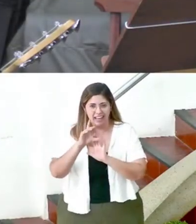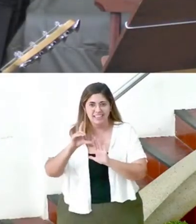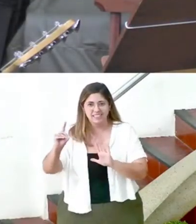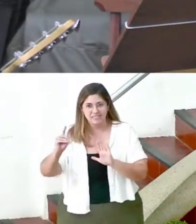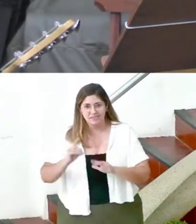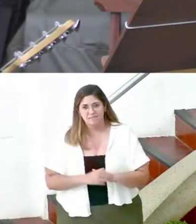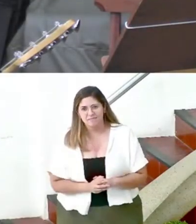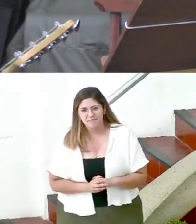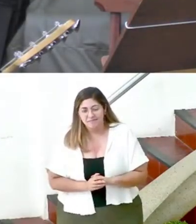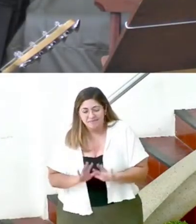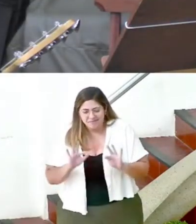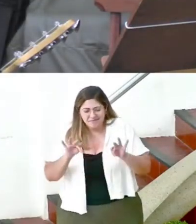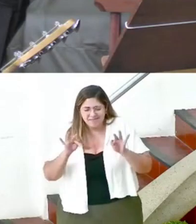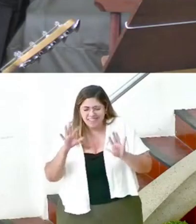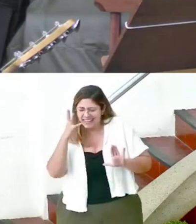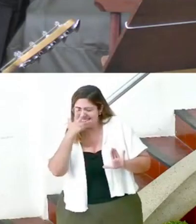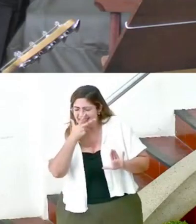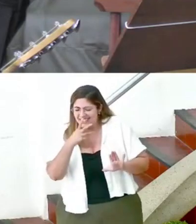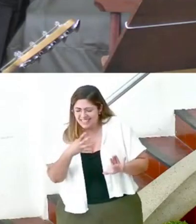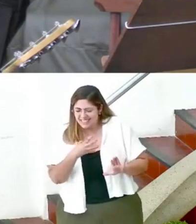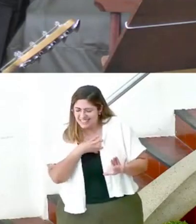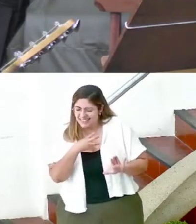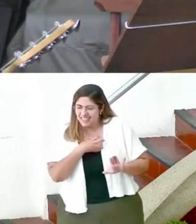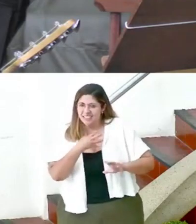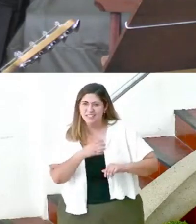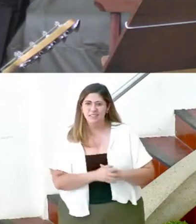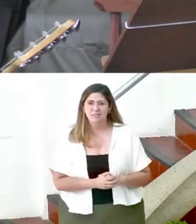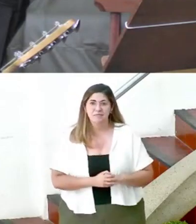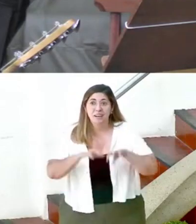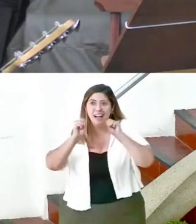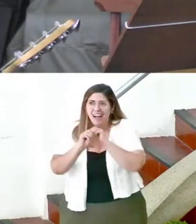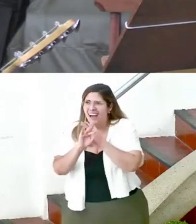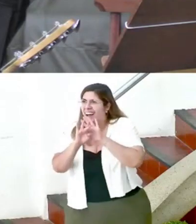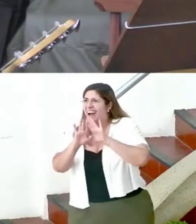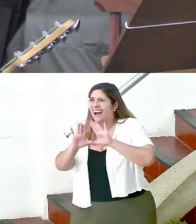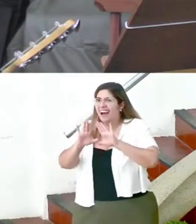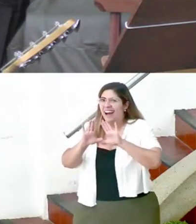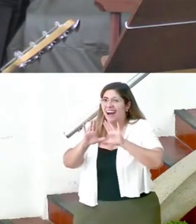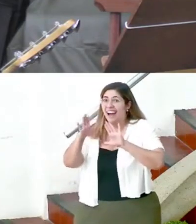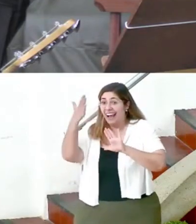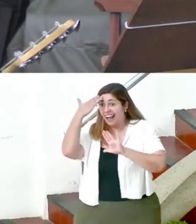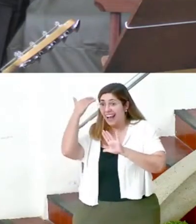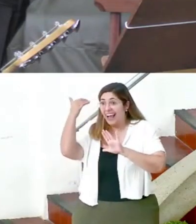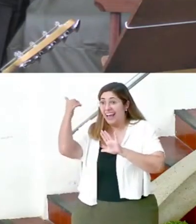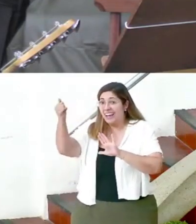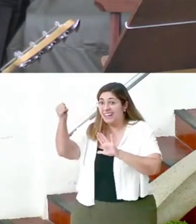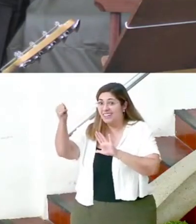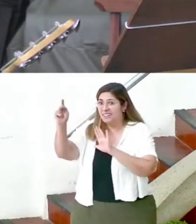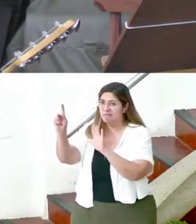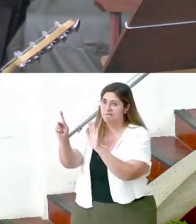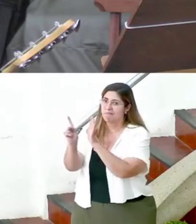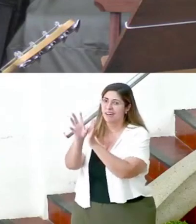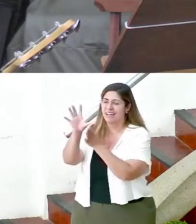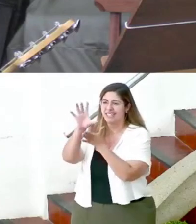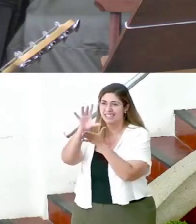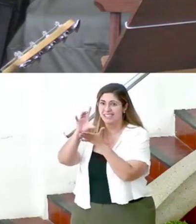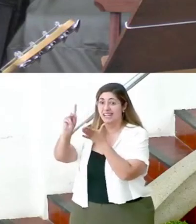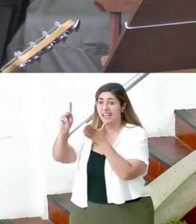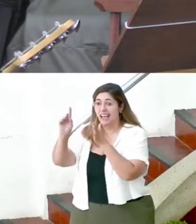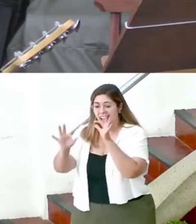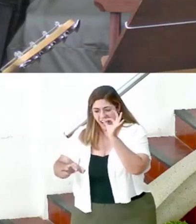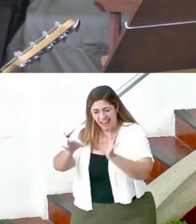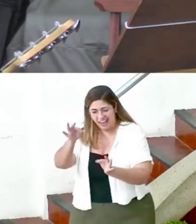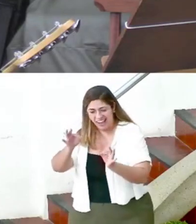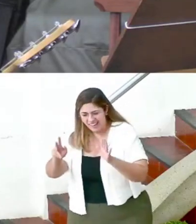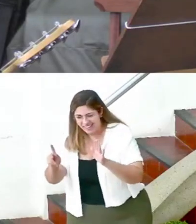tão linda e maravilhosa. Se tiver de se gloriar, glorie-se na sabedoria que não é sua, na justiça que não foi